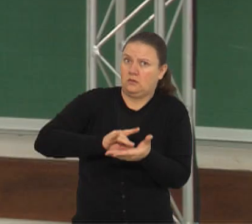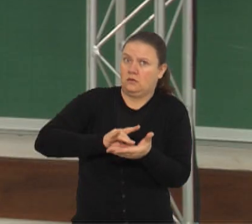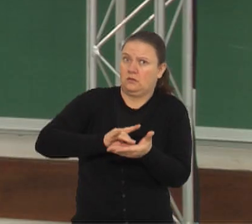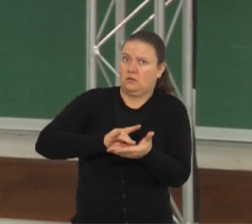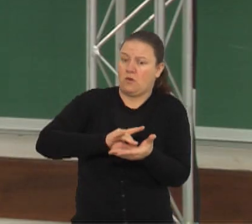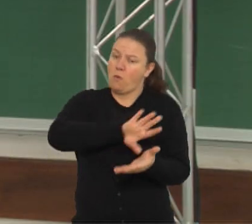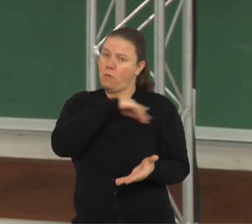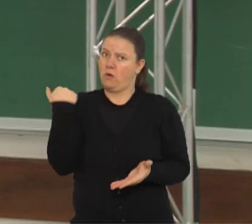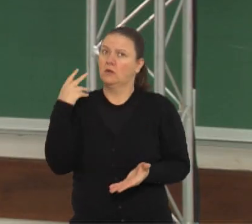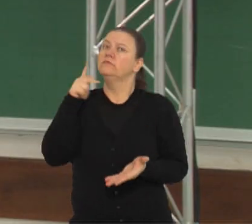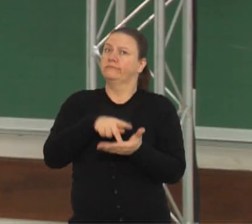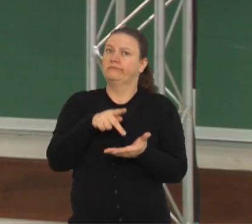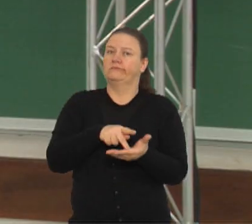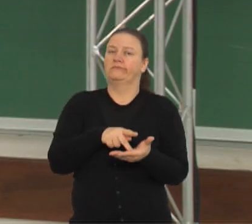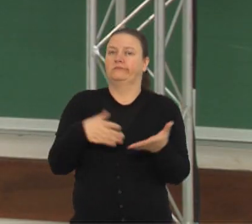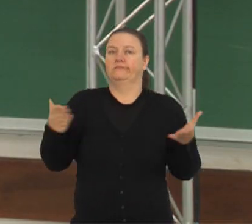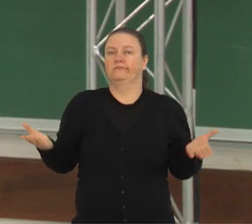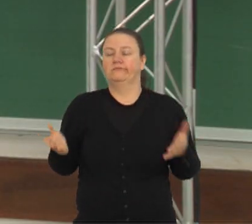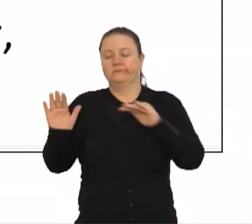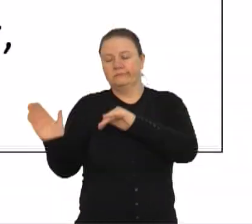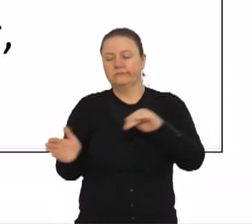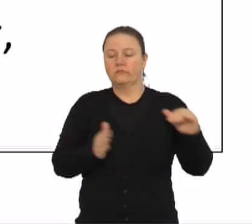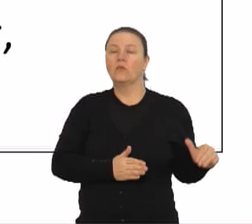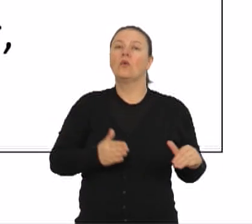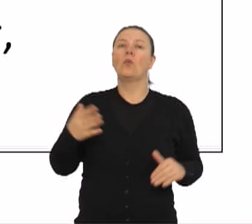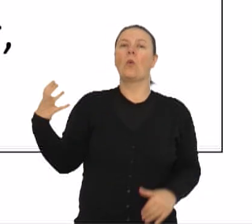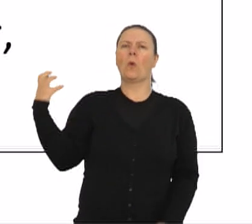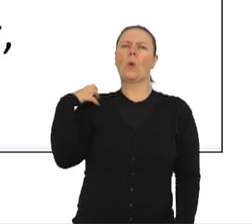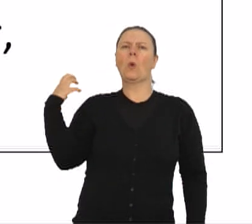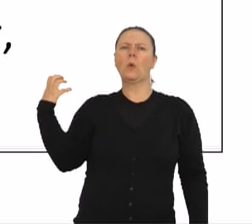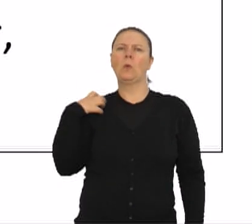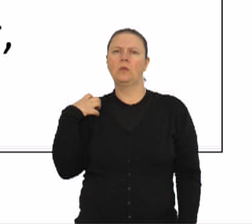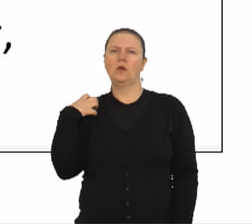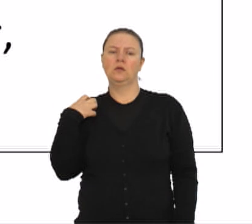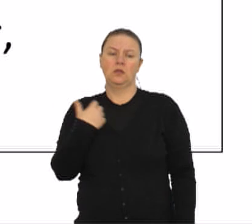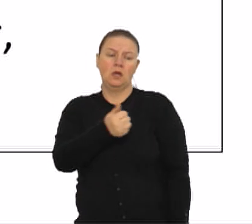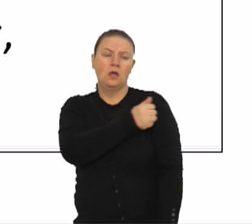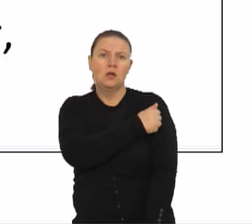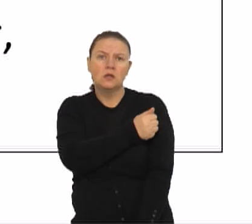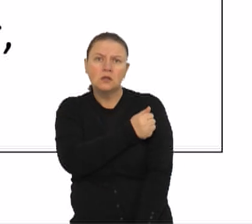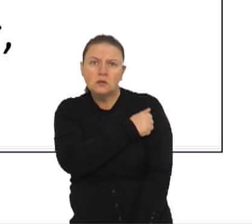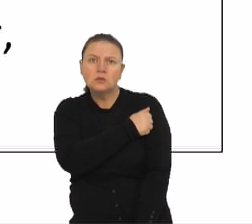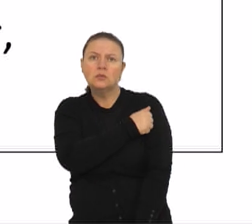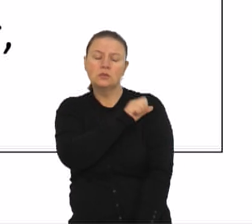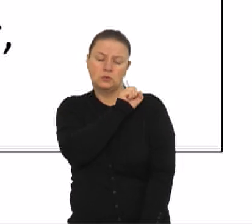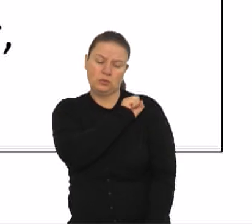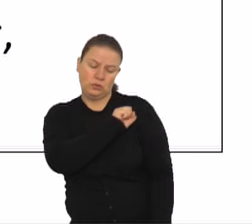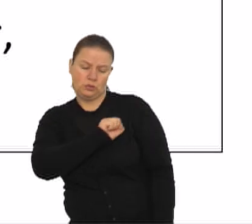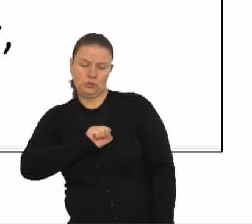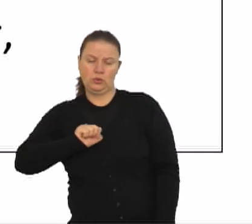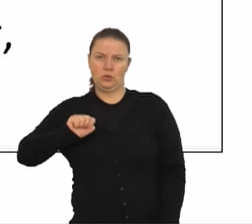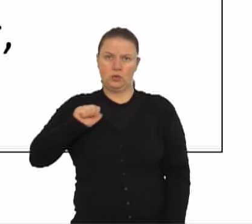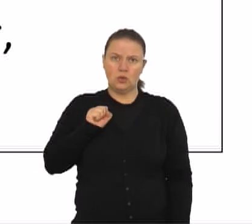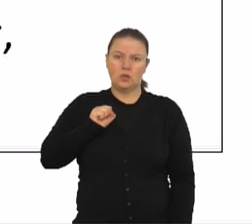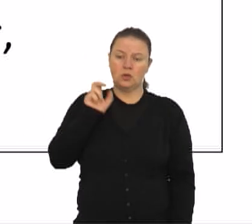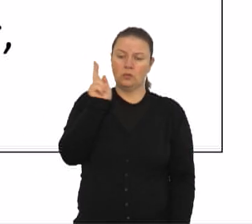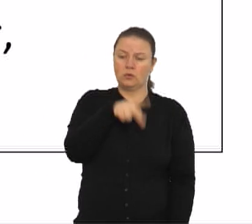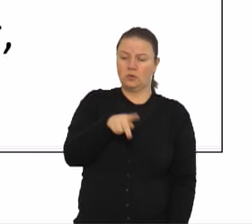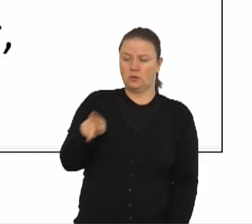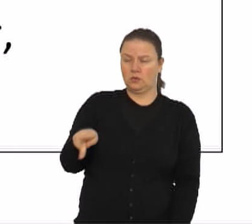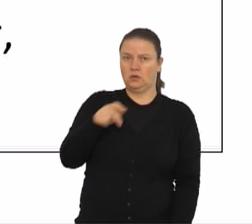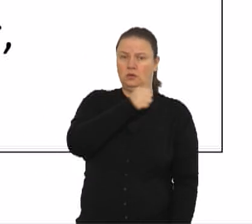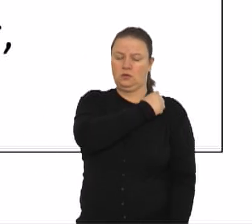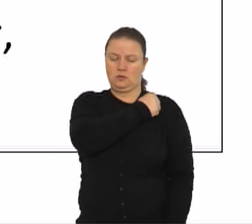Vamos falar sobre Platão. Foi aluno de Sócrates, foi professor de Aristóteles, fundou a